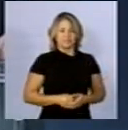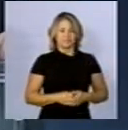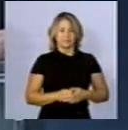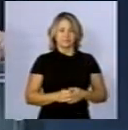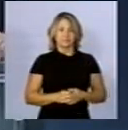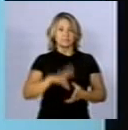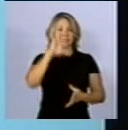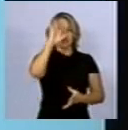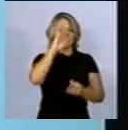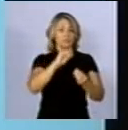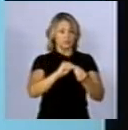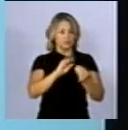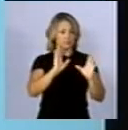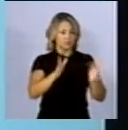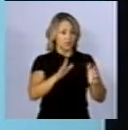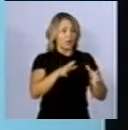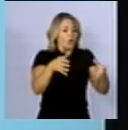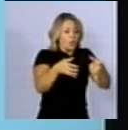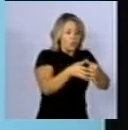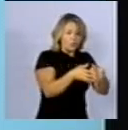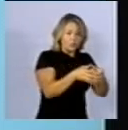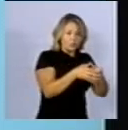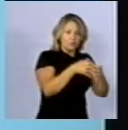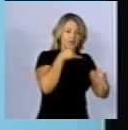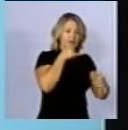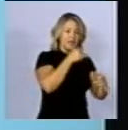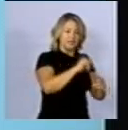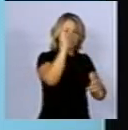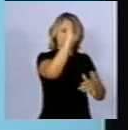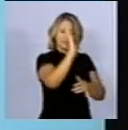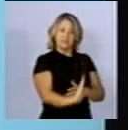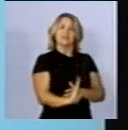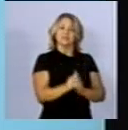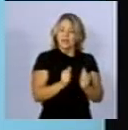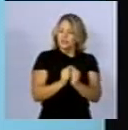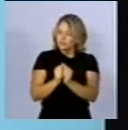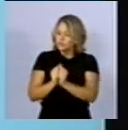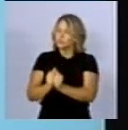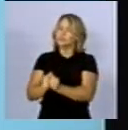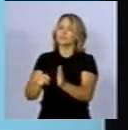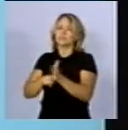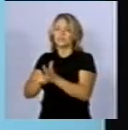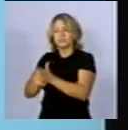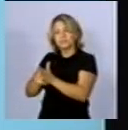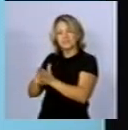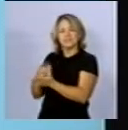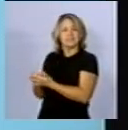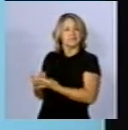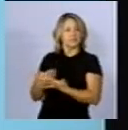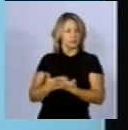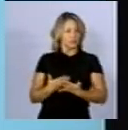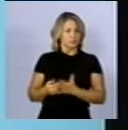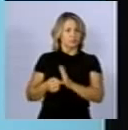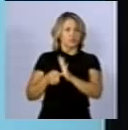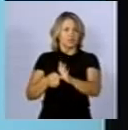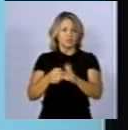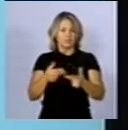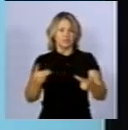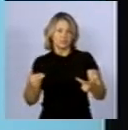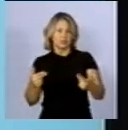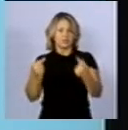Conclusões. O setor elétrico brasileiro tem acompanhado permanentemente todas as pesquisas e estudos relacionados com eventuais